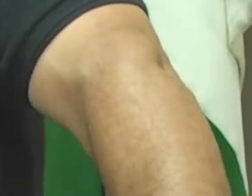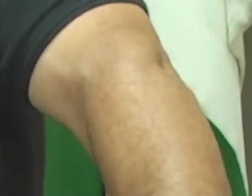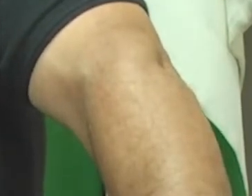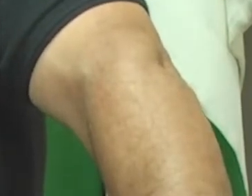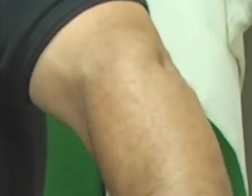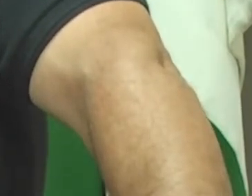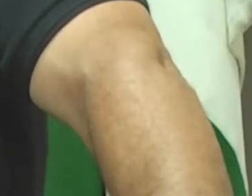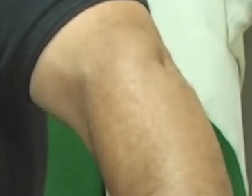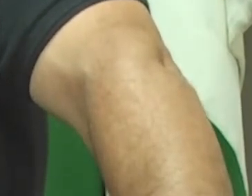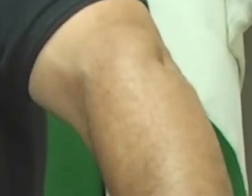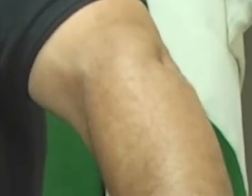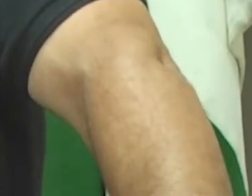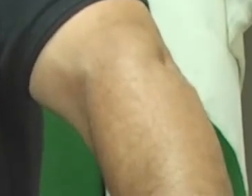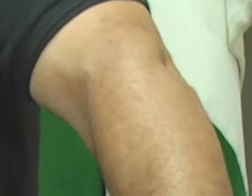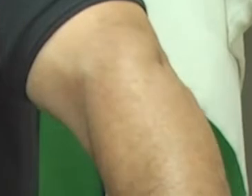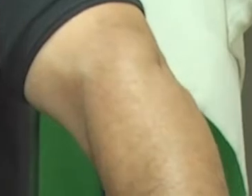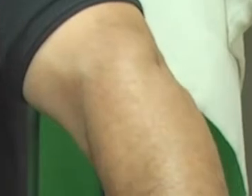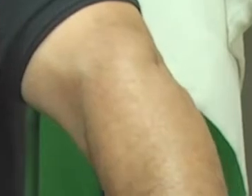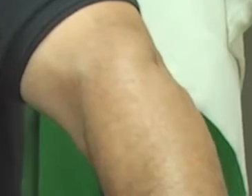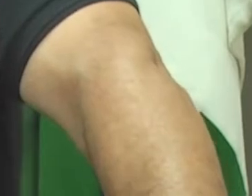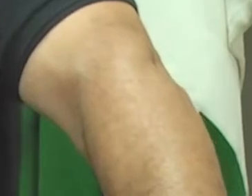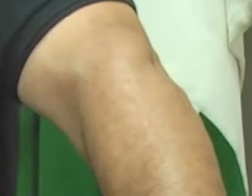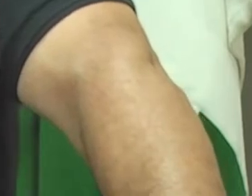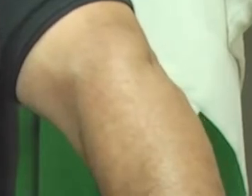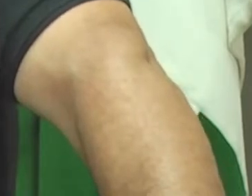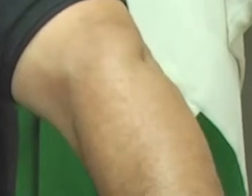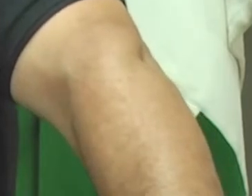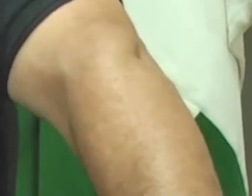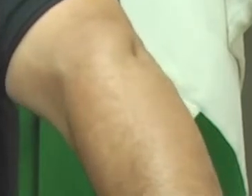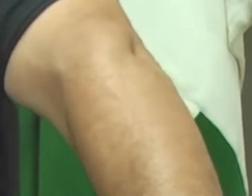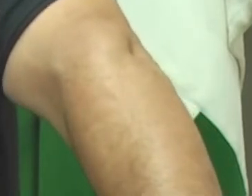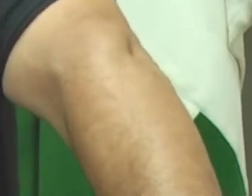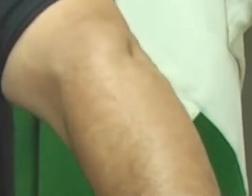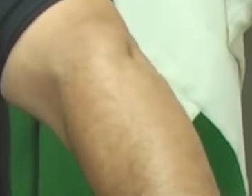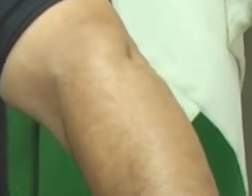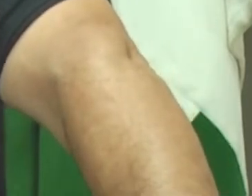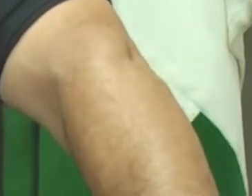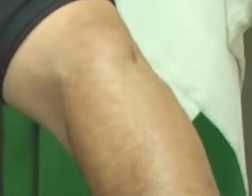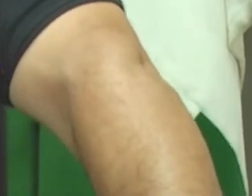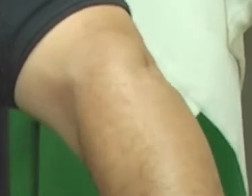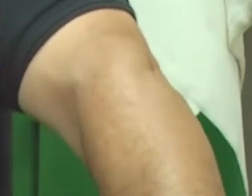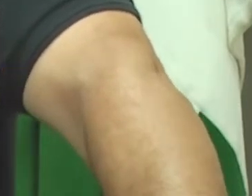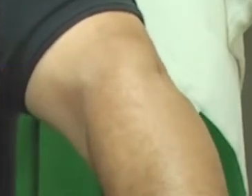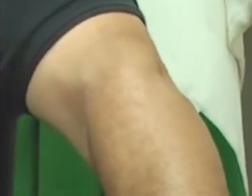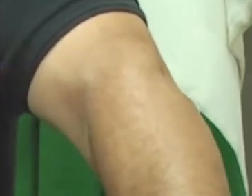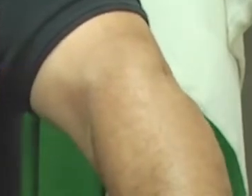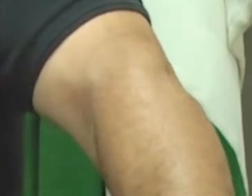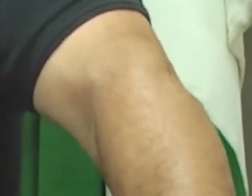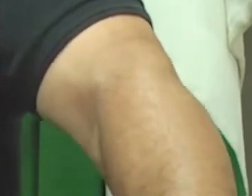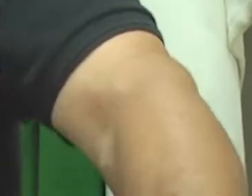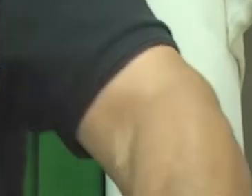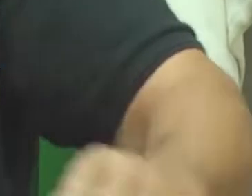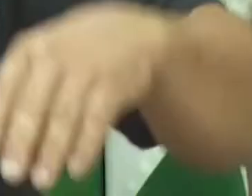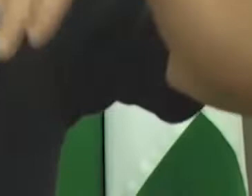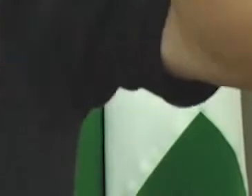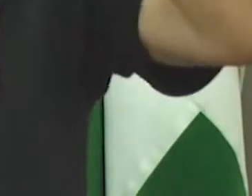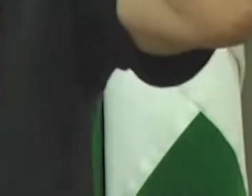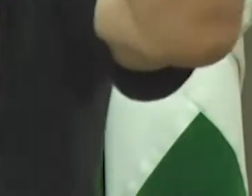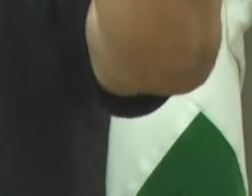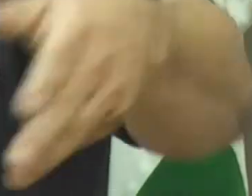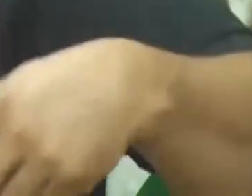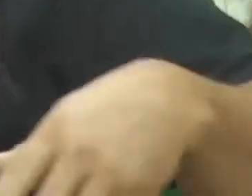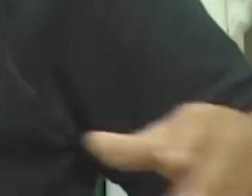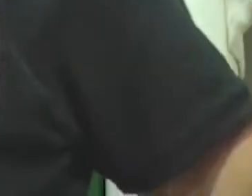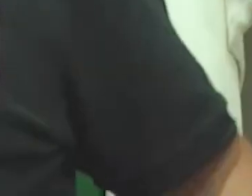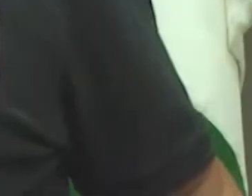Né? Então, esta é uma preocupação que tenho. Você corta em educação, e eu não estou aqui para dizer que isso é o